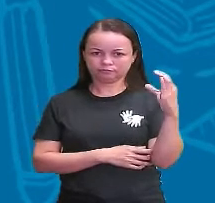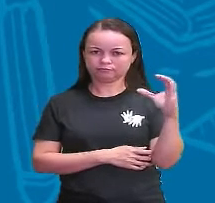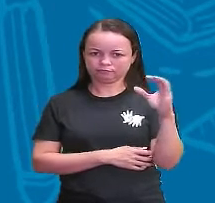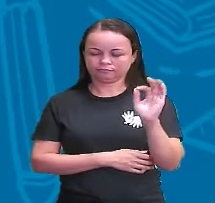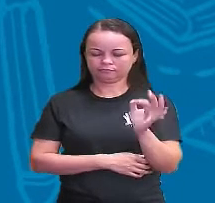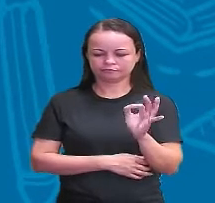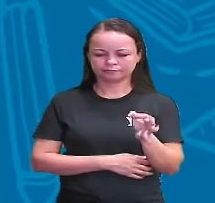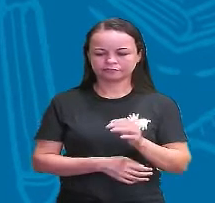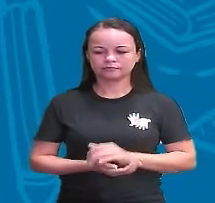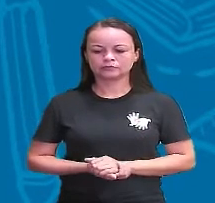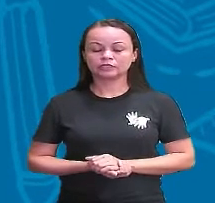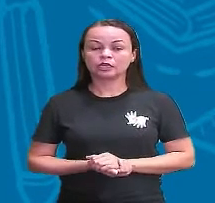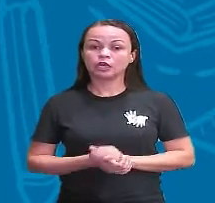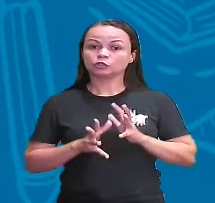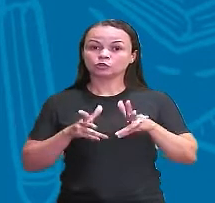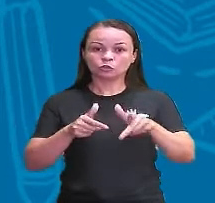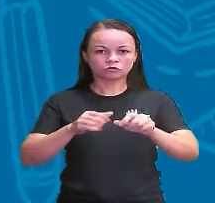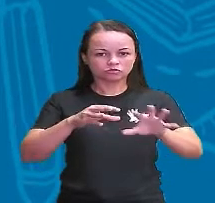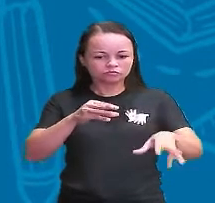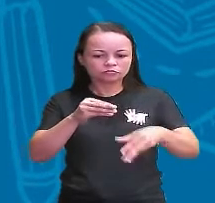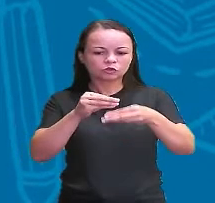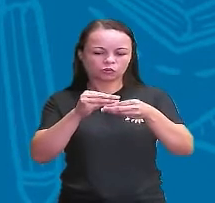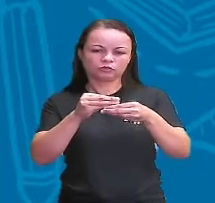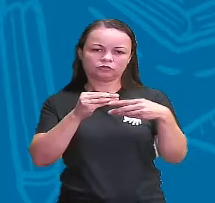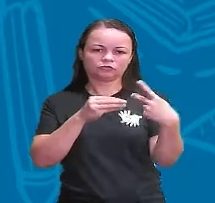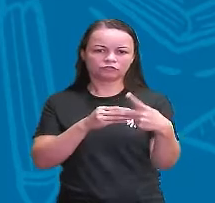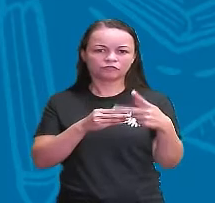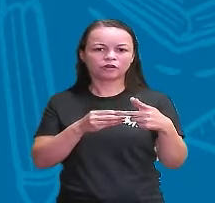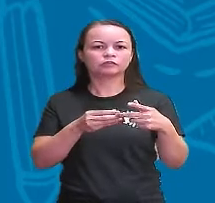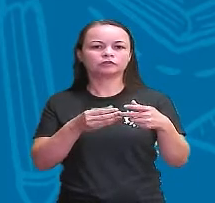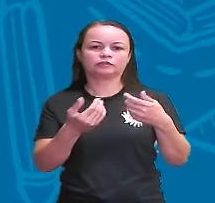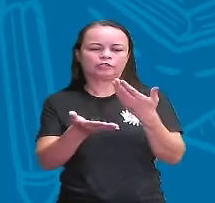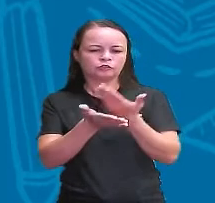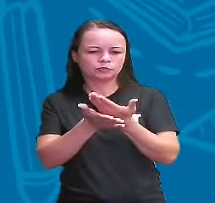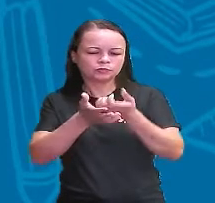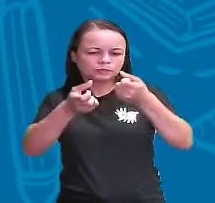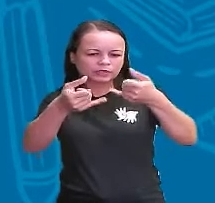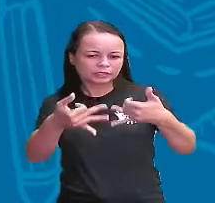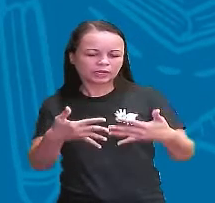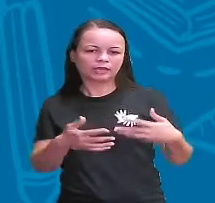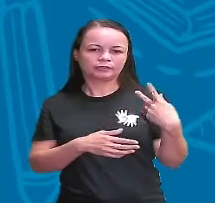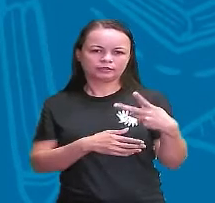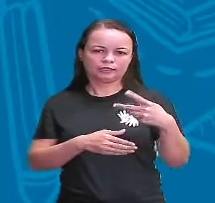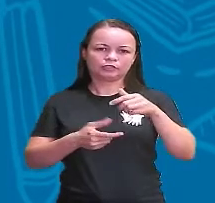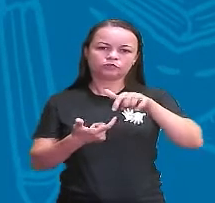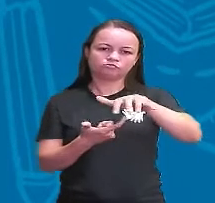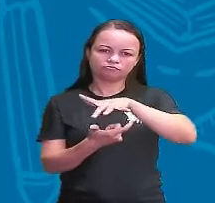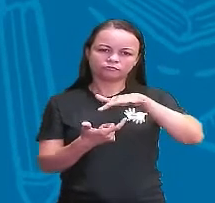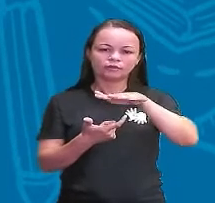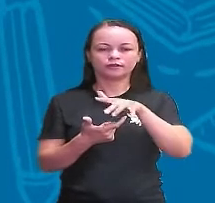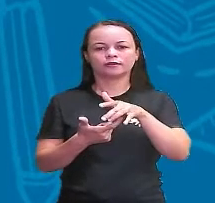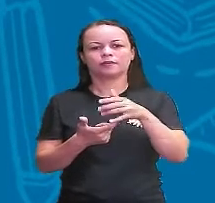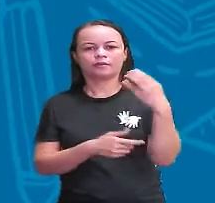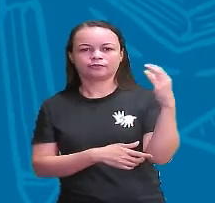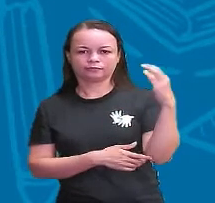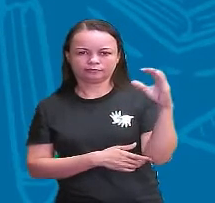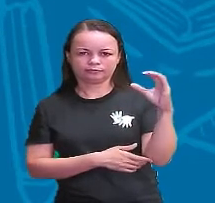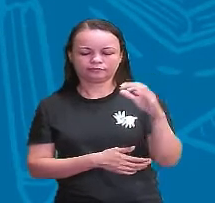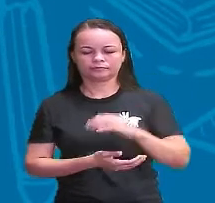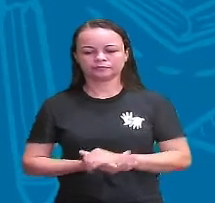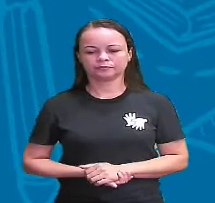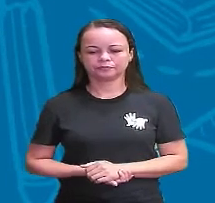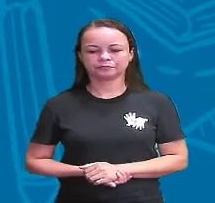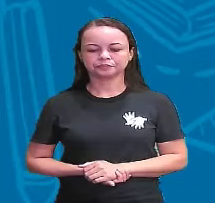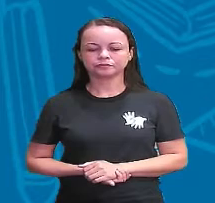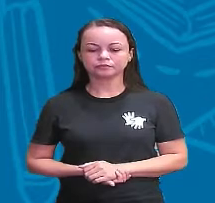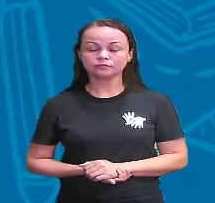ser tratadas dentro dessa temática, de letramento científico, tá ok? Então, a